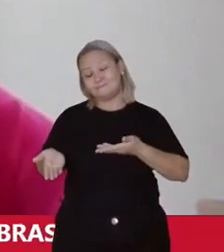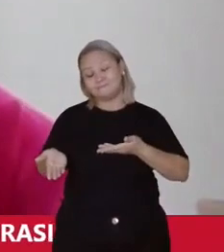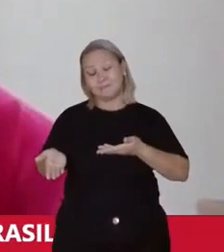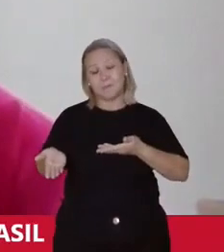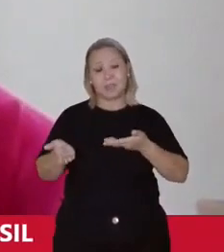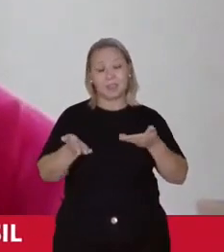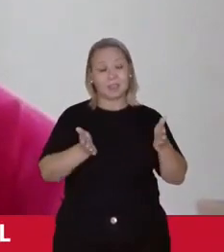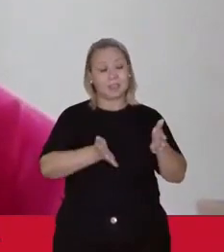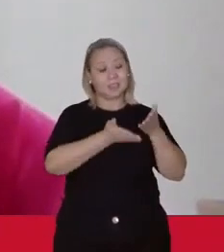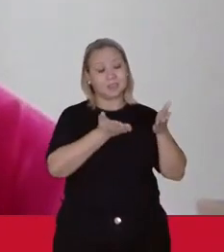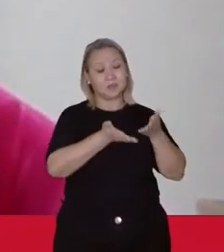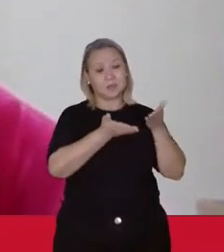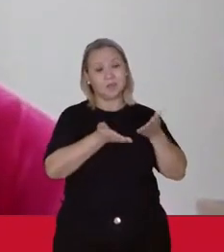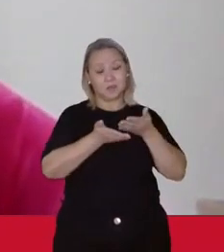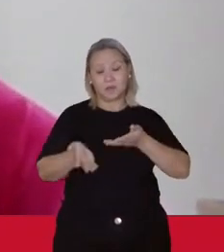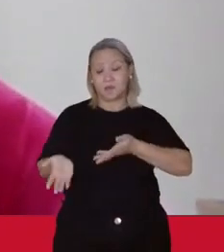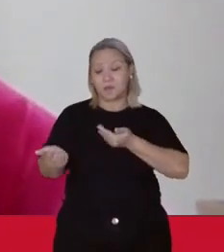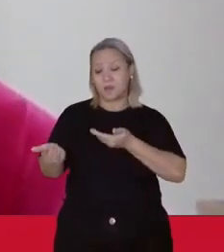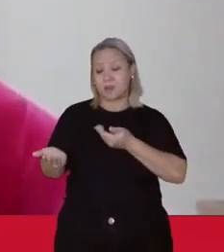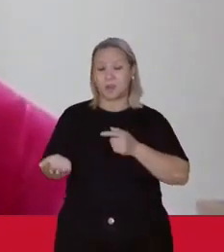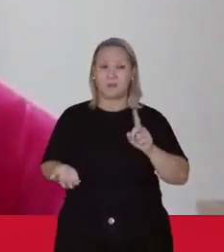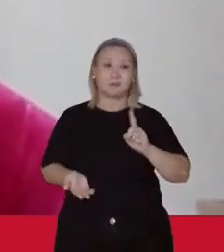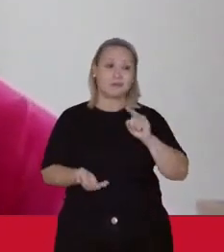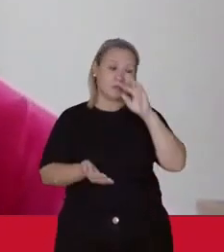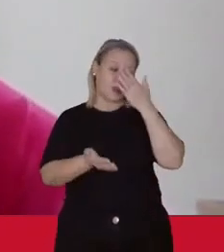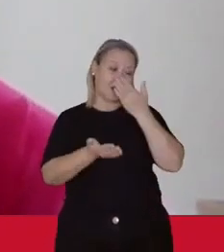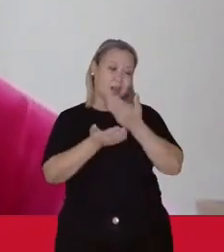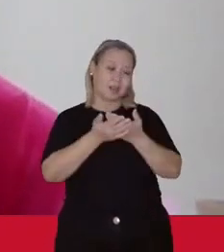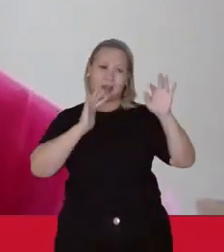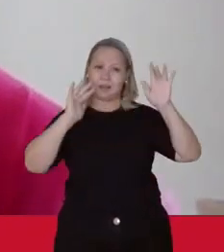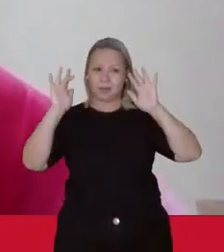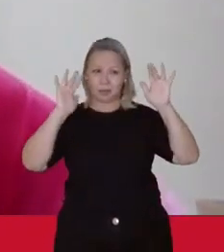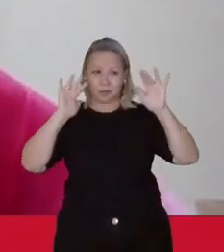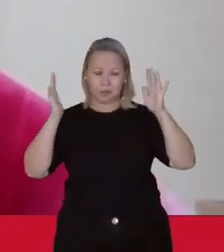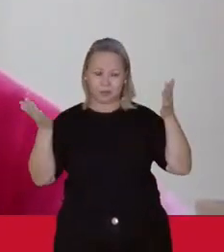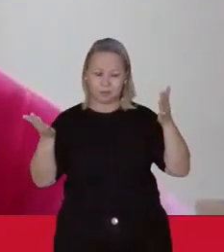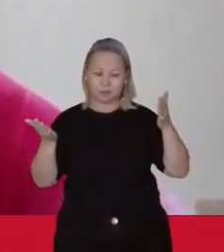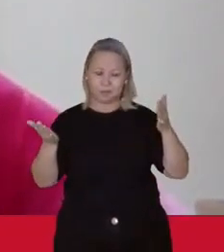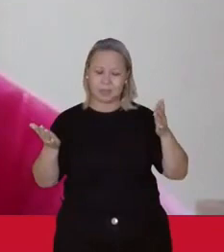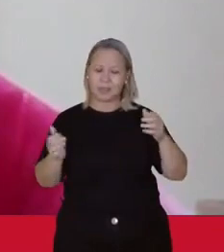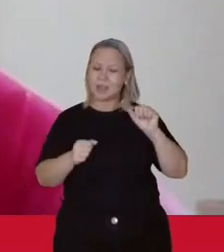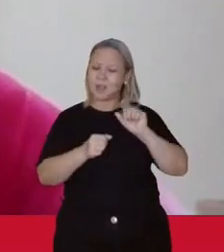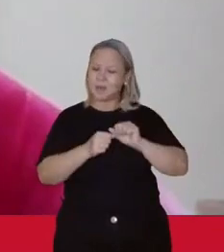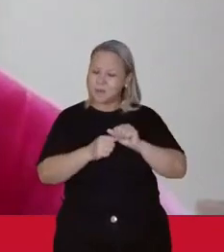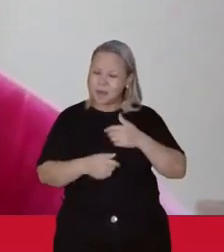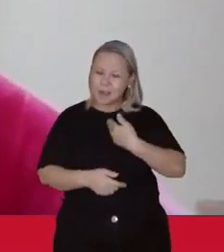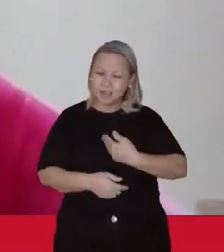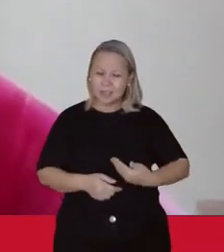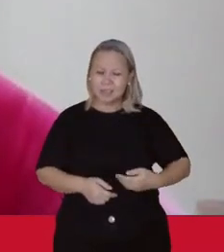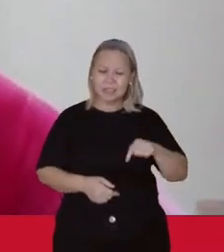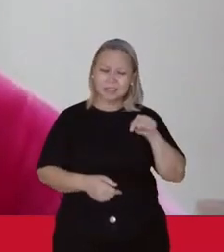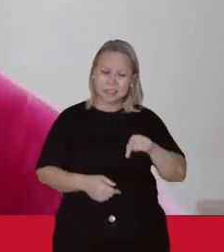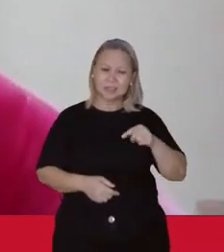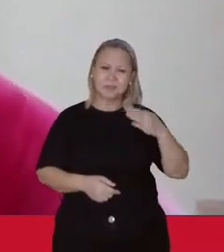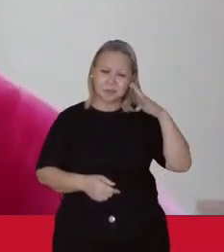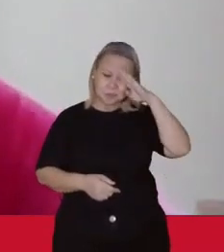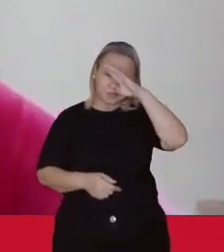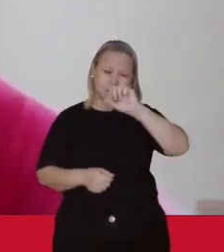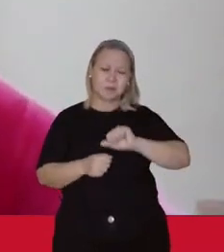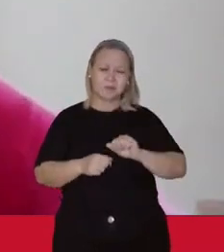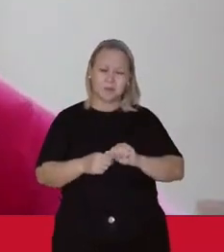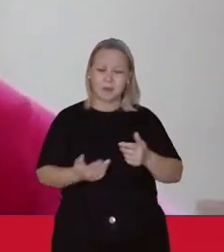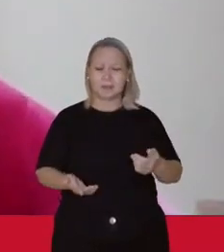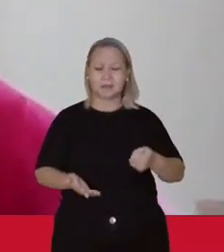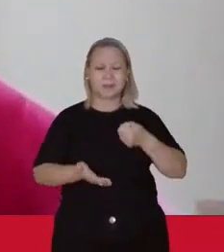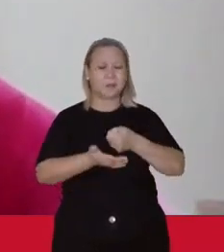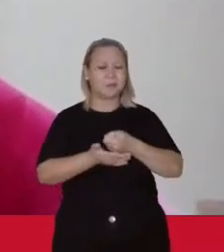Isso é o que esse desgoverno mais faz, né? Com que a gente seja obrigado a desistir do que nós sonhamos e do que nós